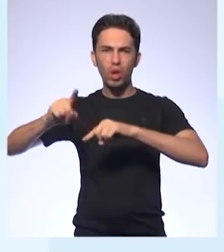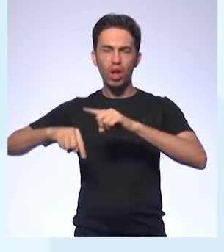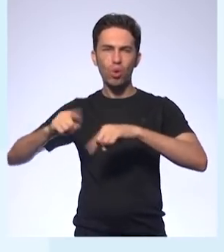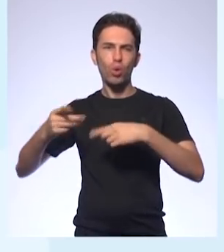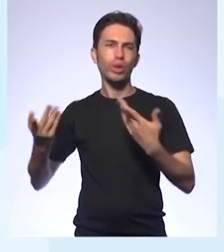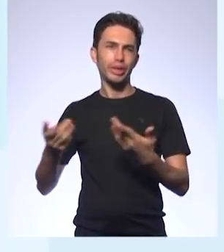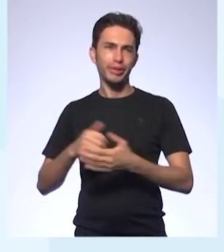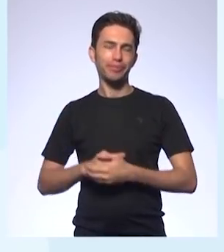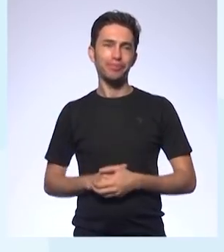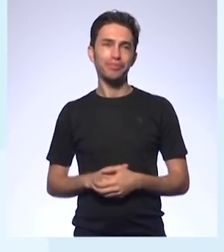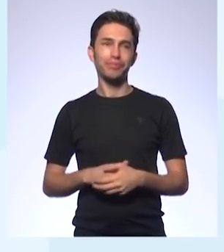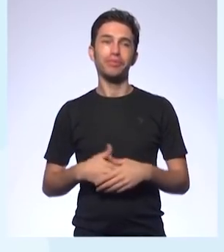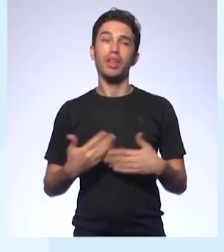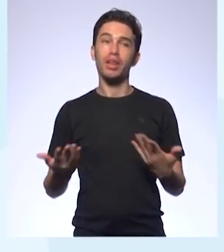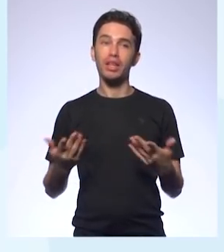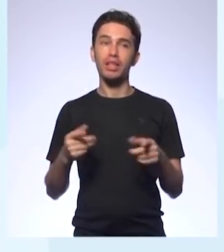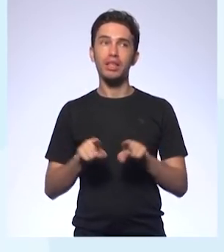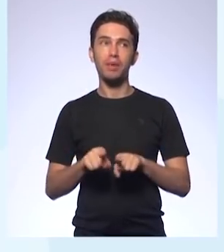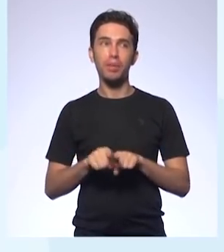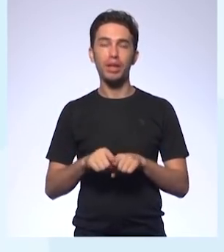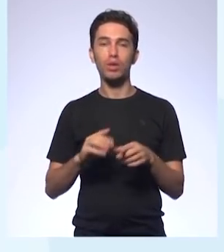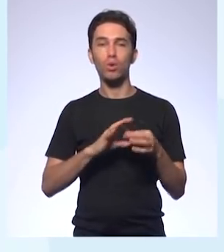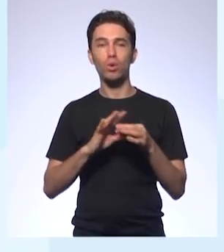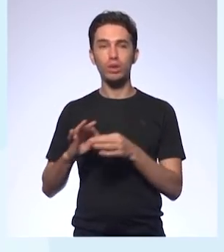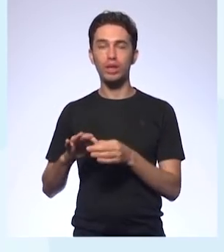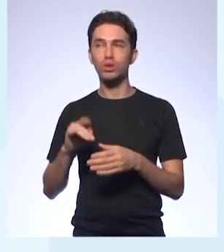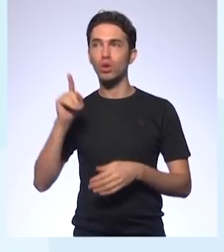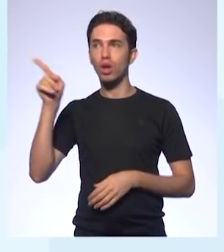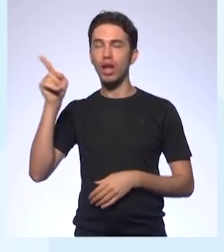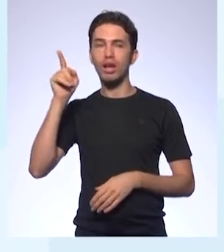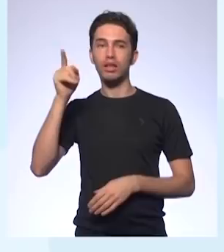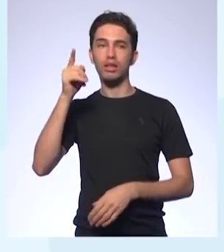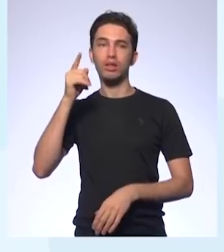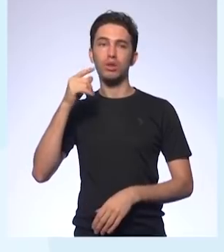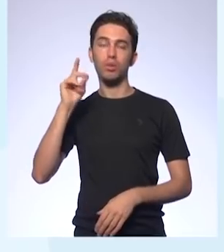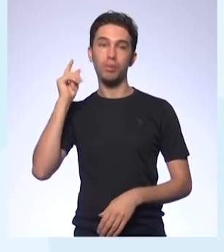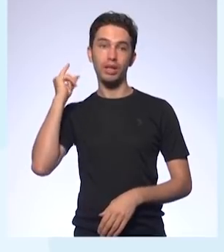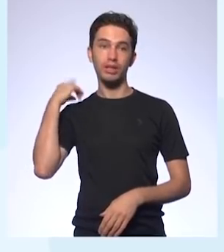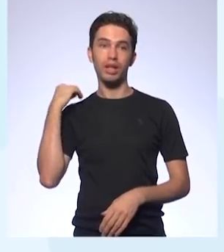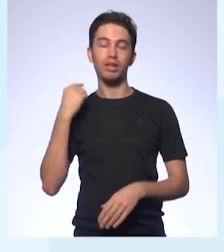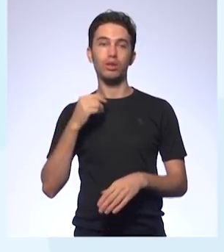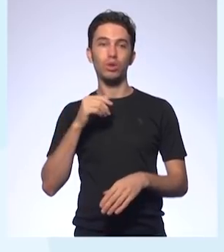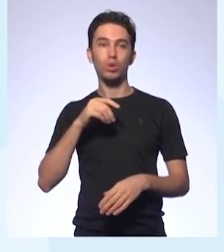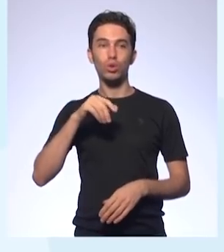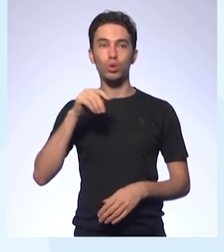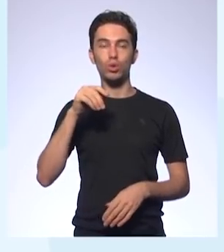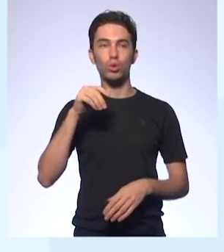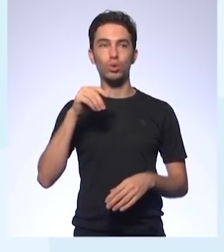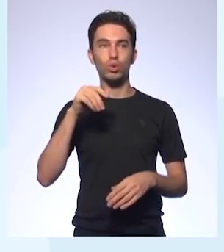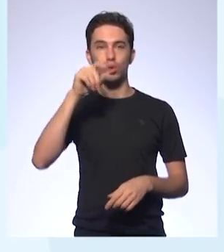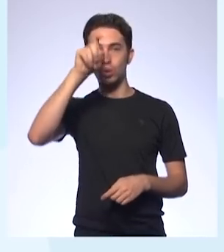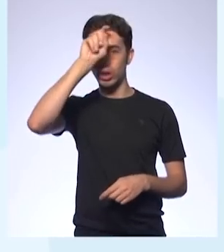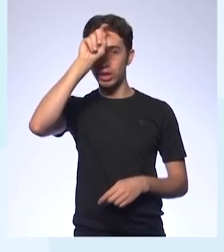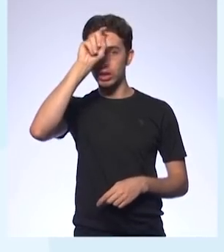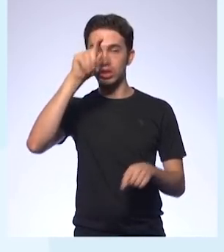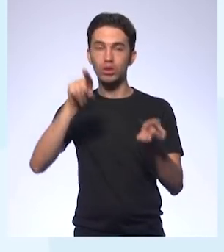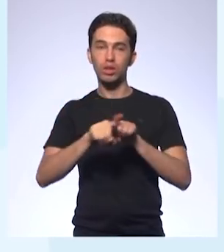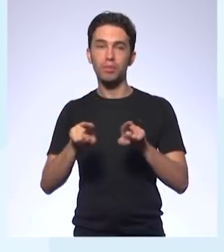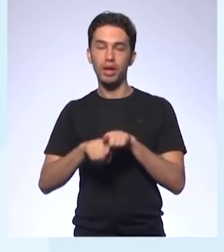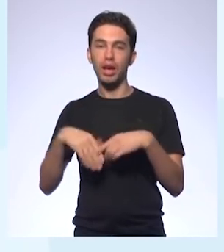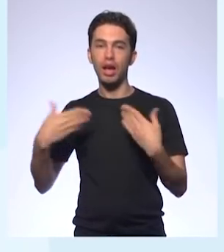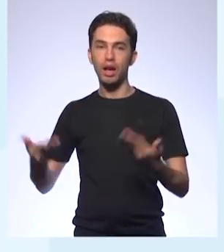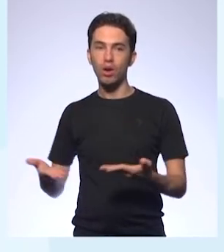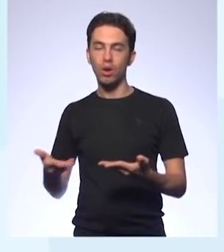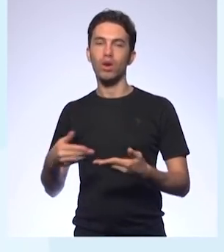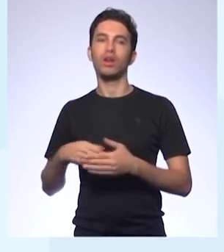ali da escravidão, também no contexto aqui do Brasil, como a Sofia mencionou. Eles são objetos. Isso é ser um escravo, tem esse